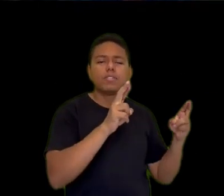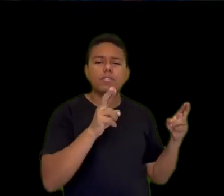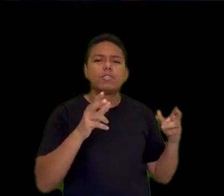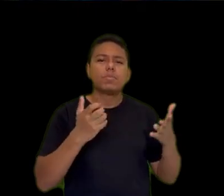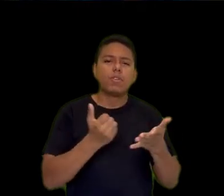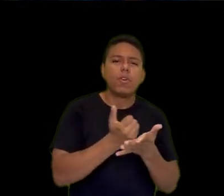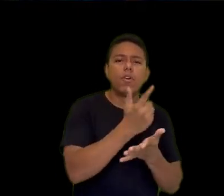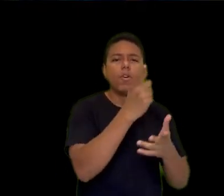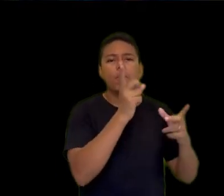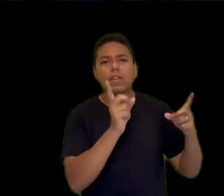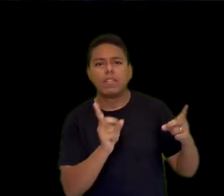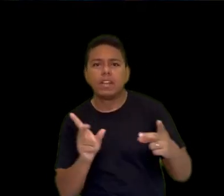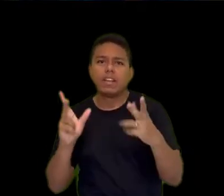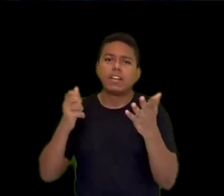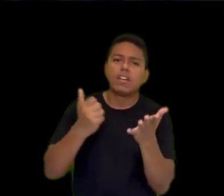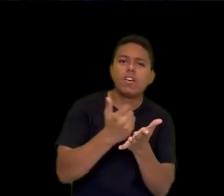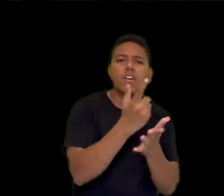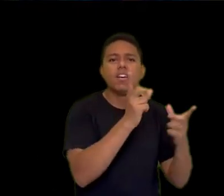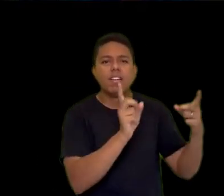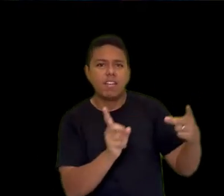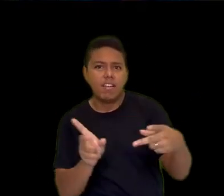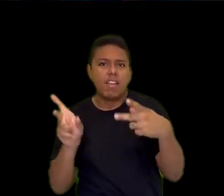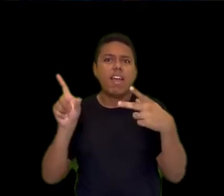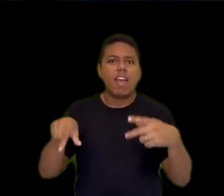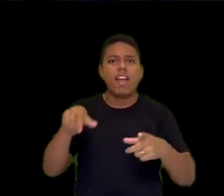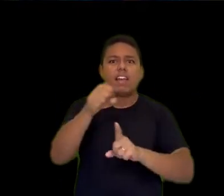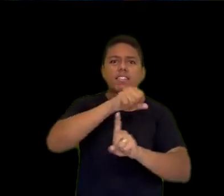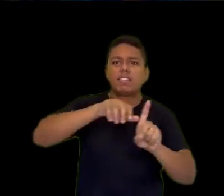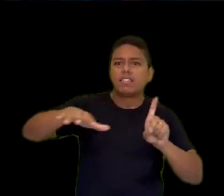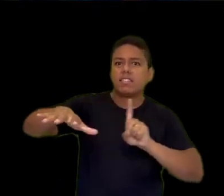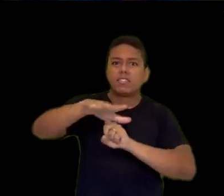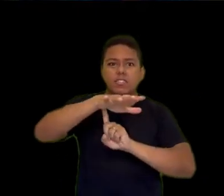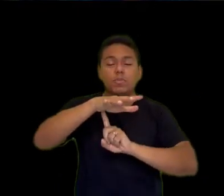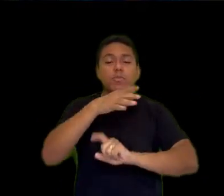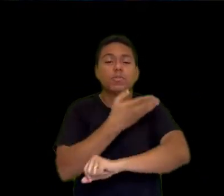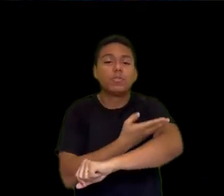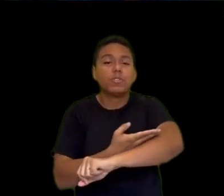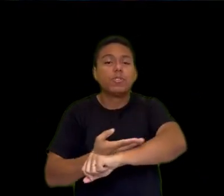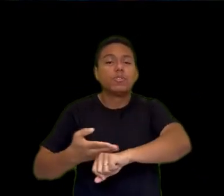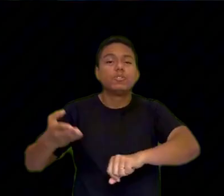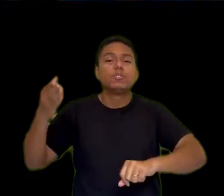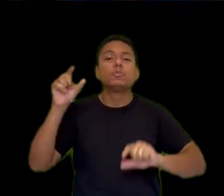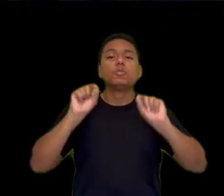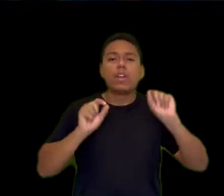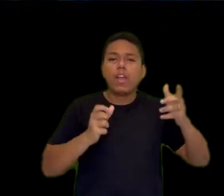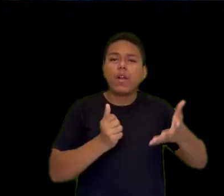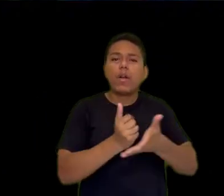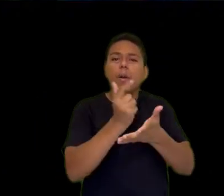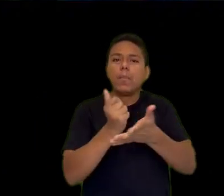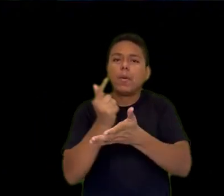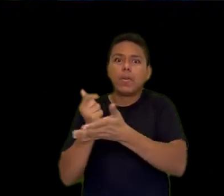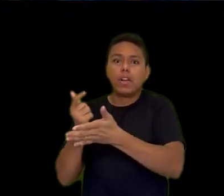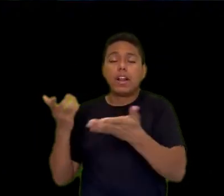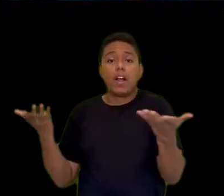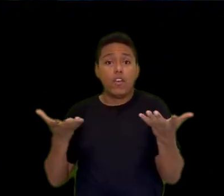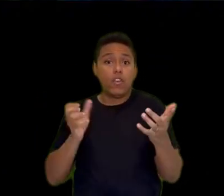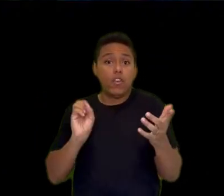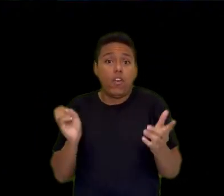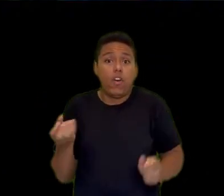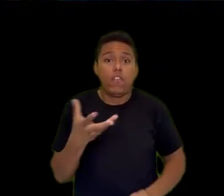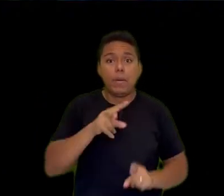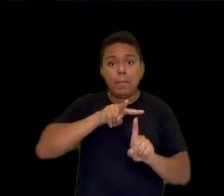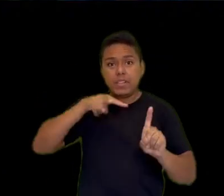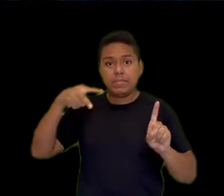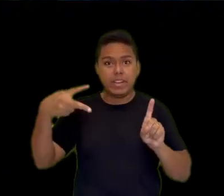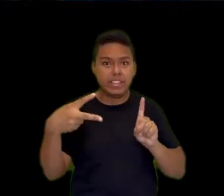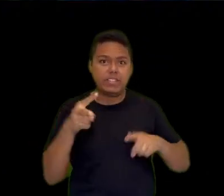sociedade do risco. A gente tem uma nova perspectiva da vigilância sanitária. No século XXI, a gente já trata da vigilância